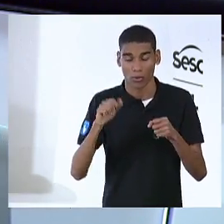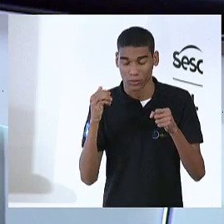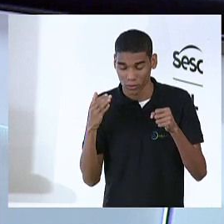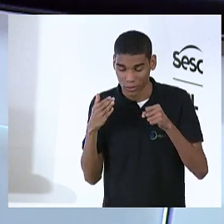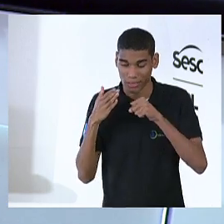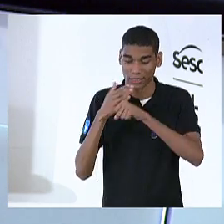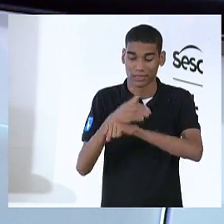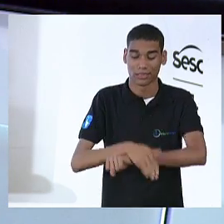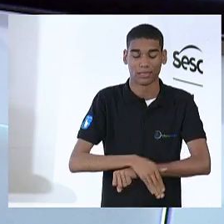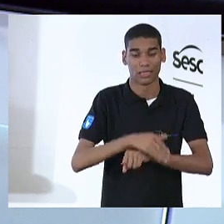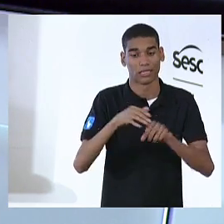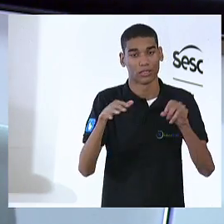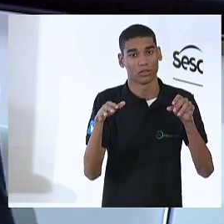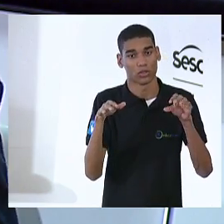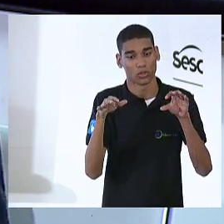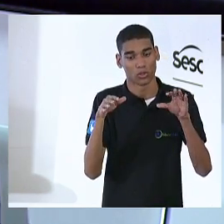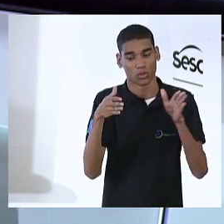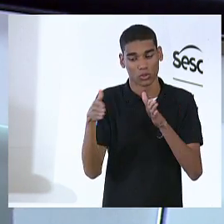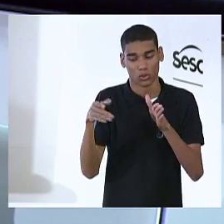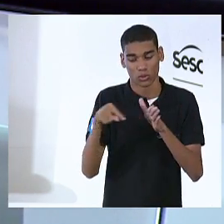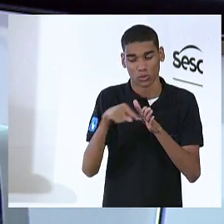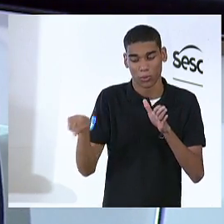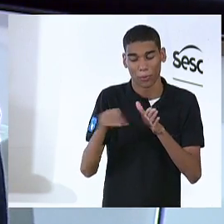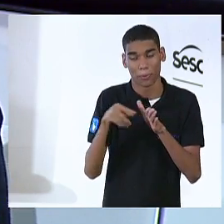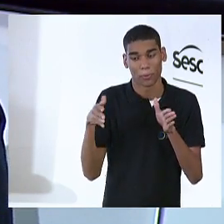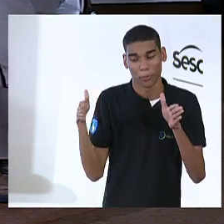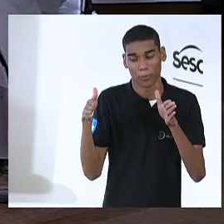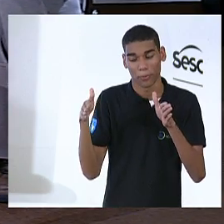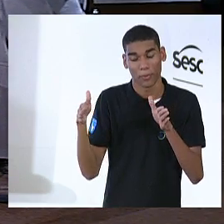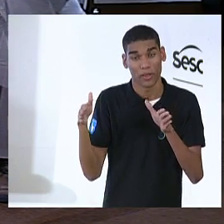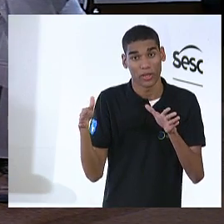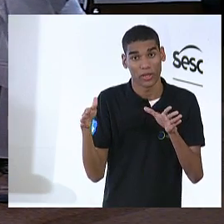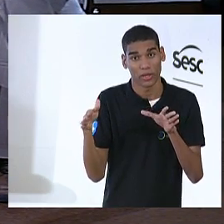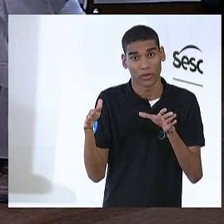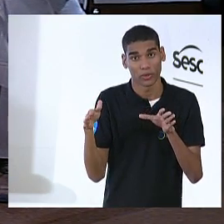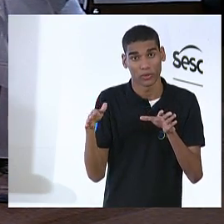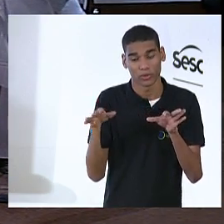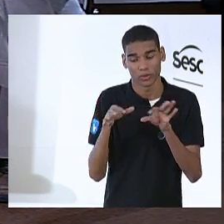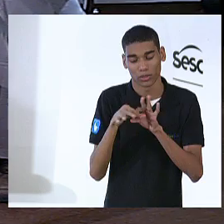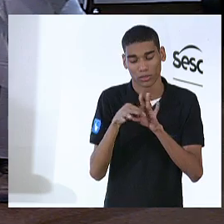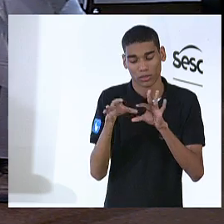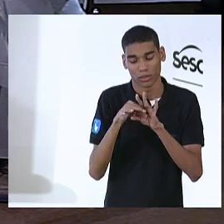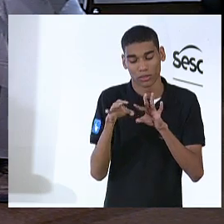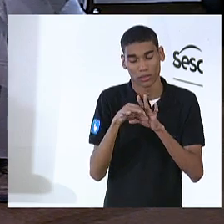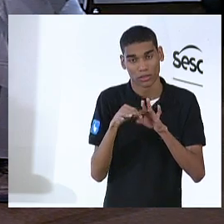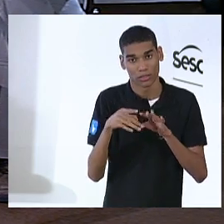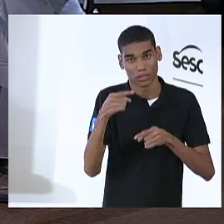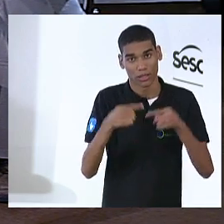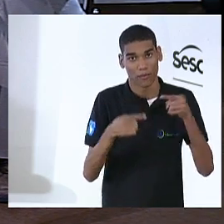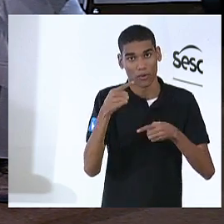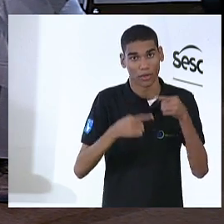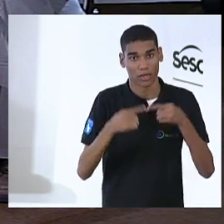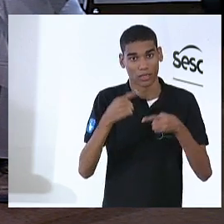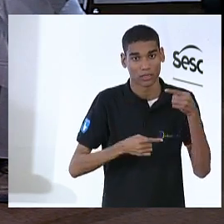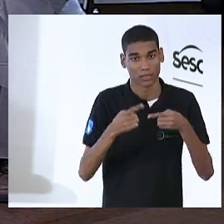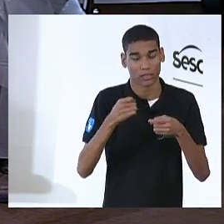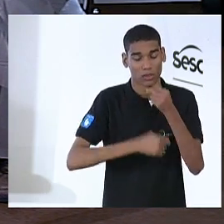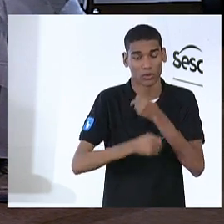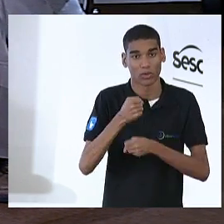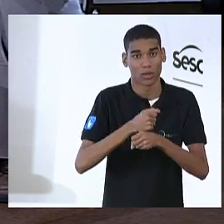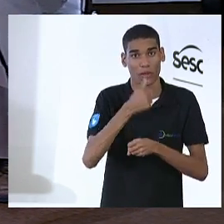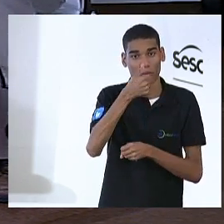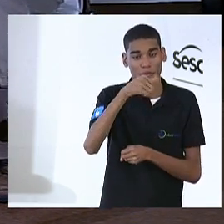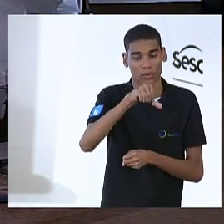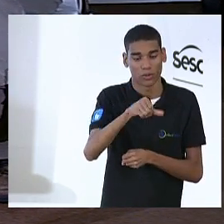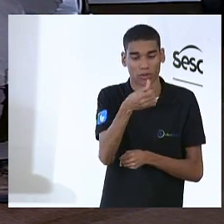de redemocratização, na década de 1980, quando a gente entra lá, a lógica era a seguinte: olha, tudo bem que a gente